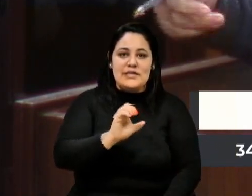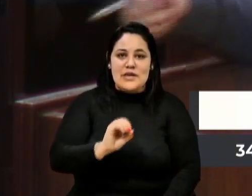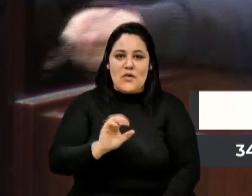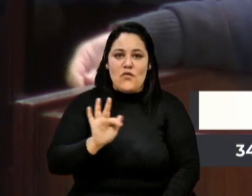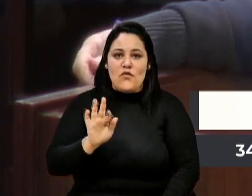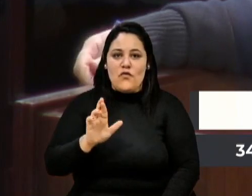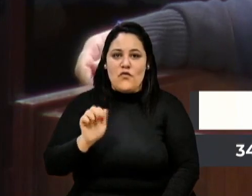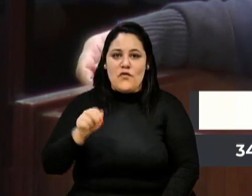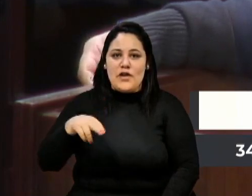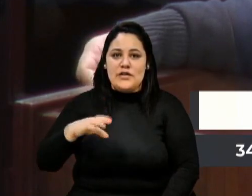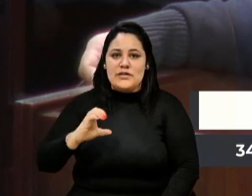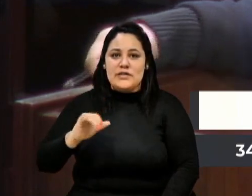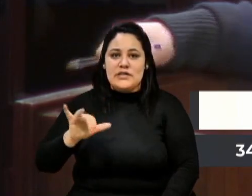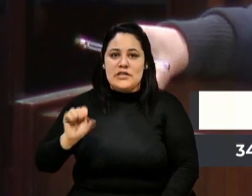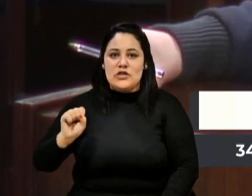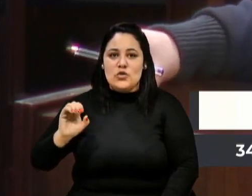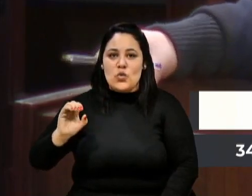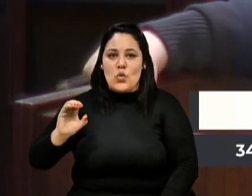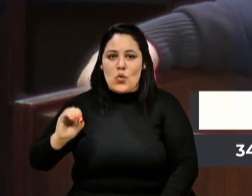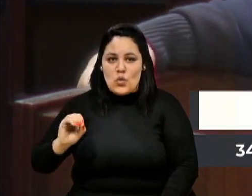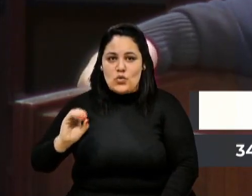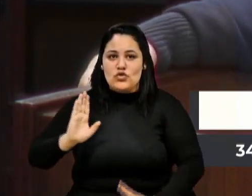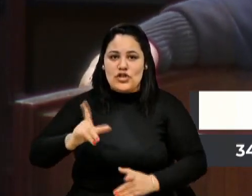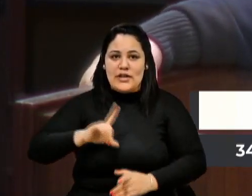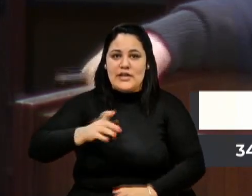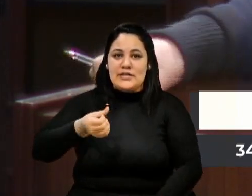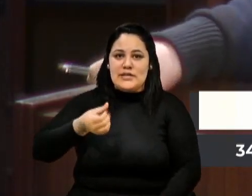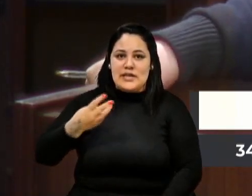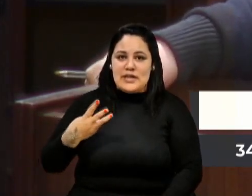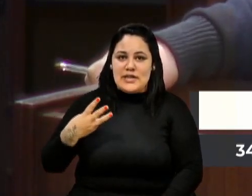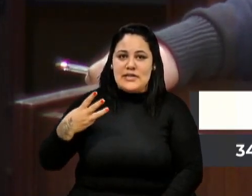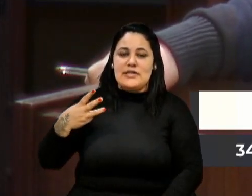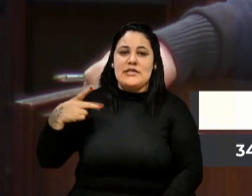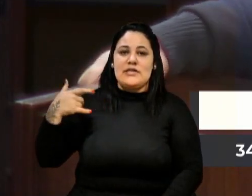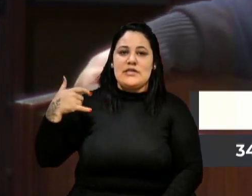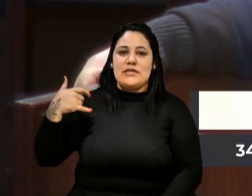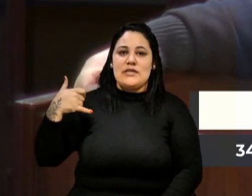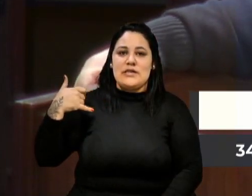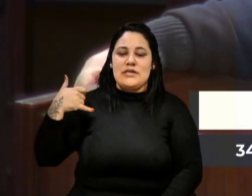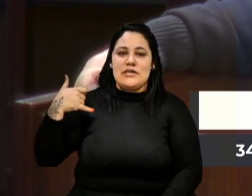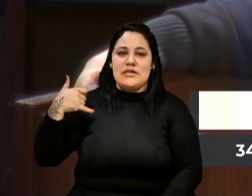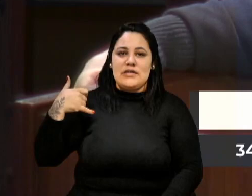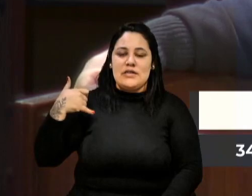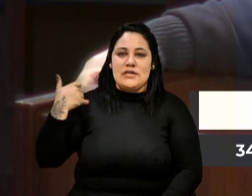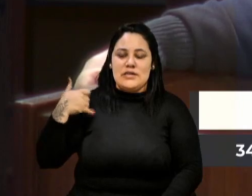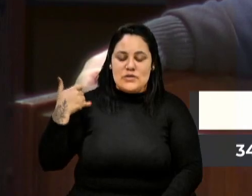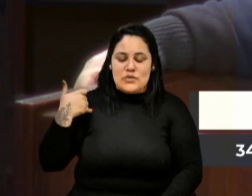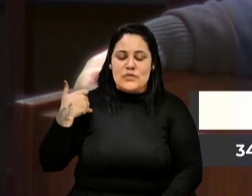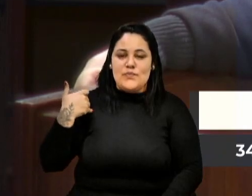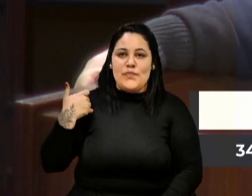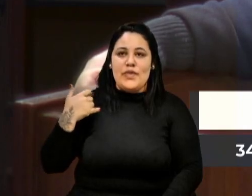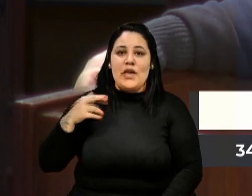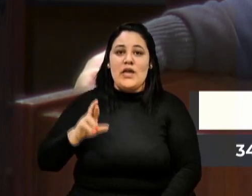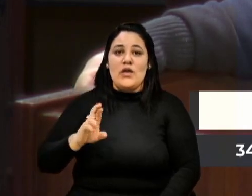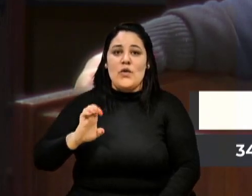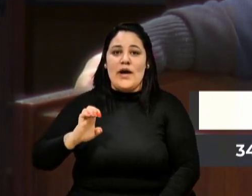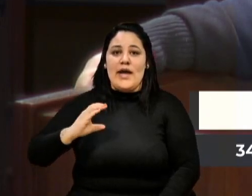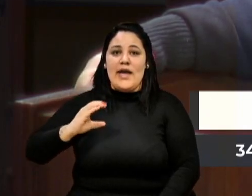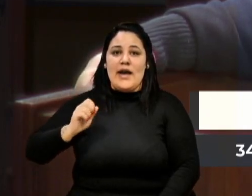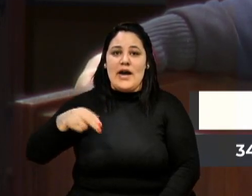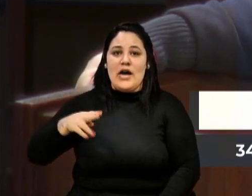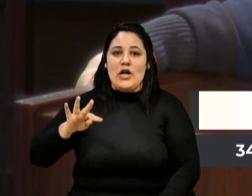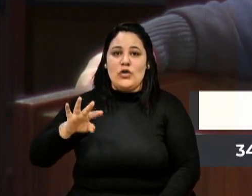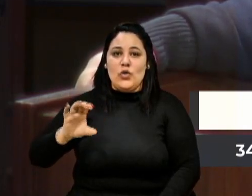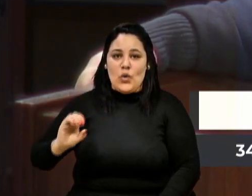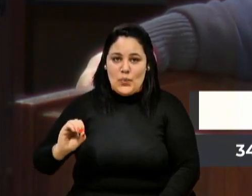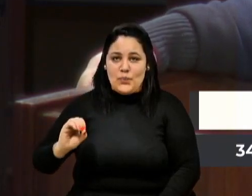de modernização. E o Recanto da Compaixão, que era um prédio do antigo INSS, que a mão amiga,